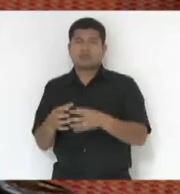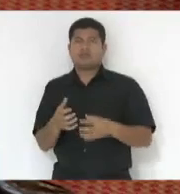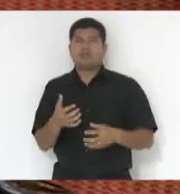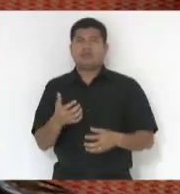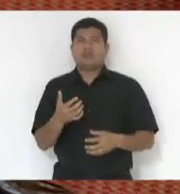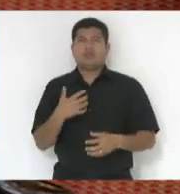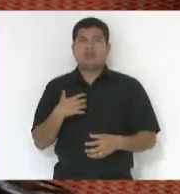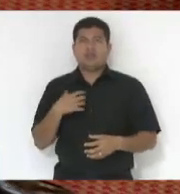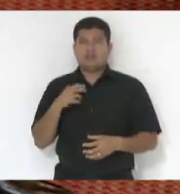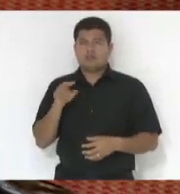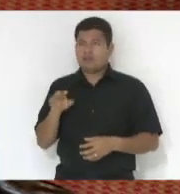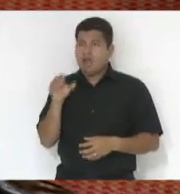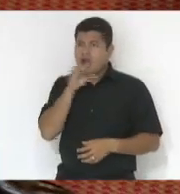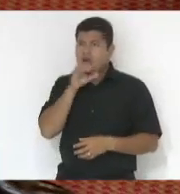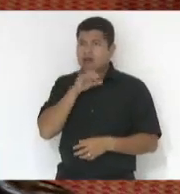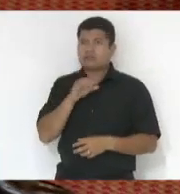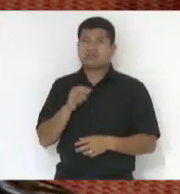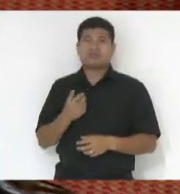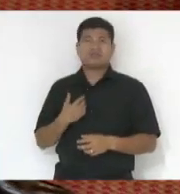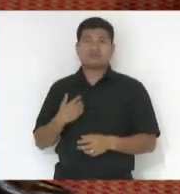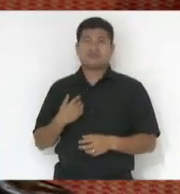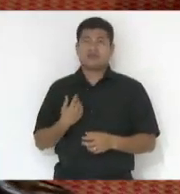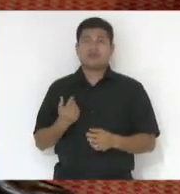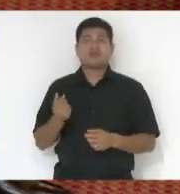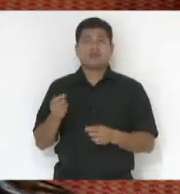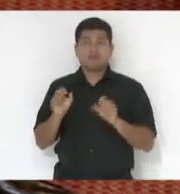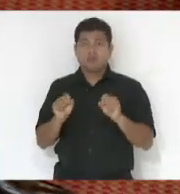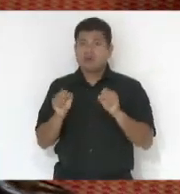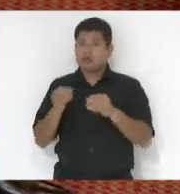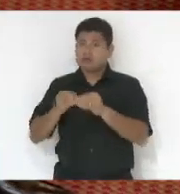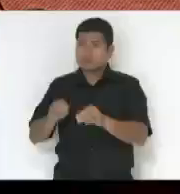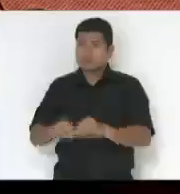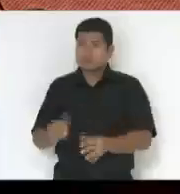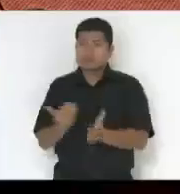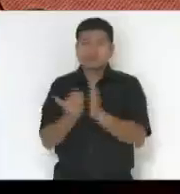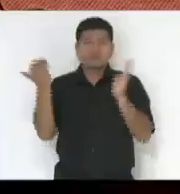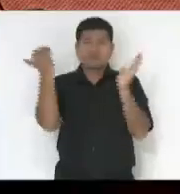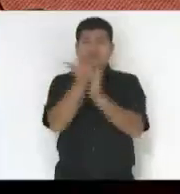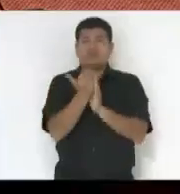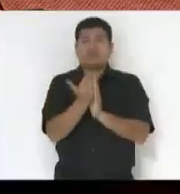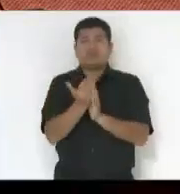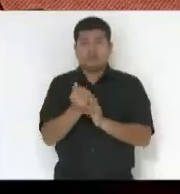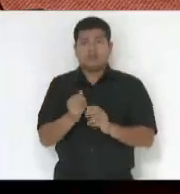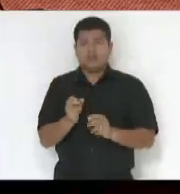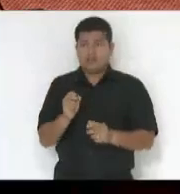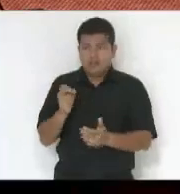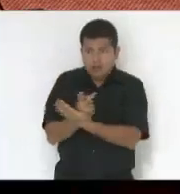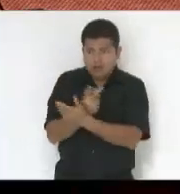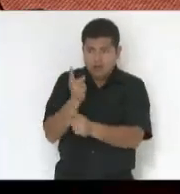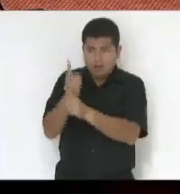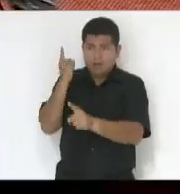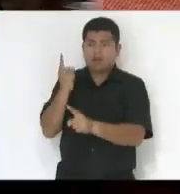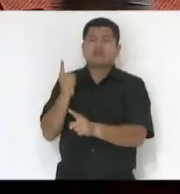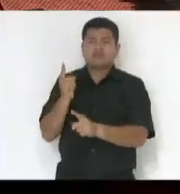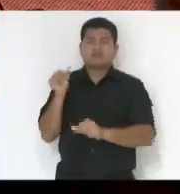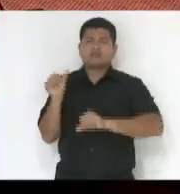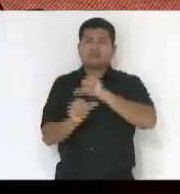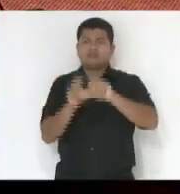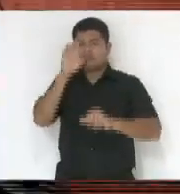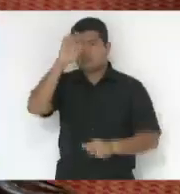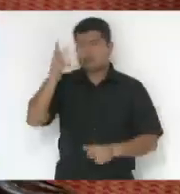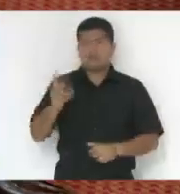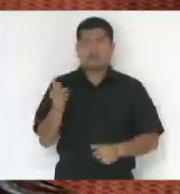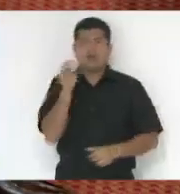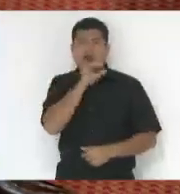imediato pelo mais impactuante. E aí, aonde encontrar os erros, que faça as suas devidas correções. Essa é a minha